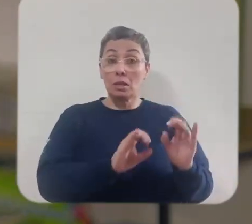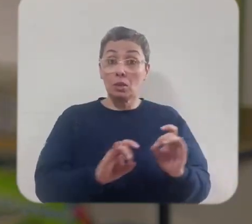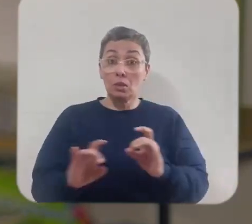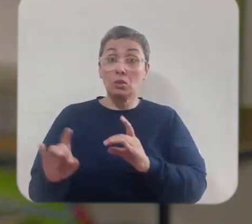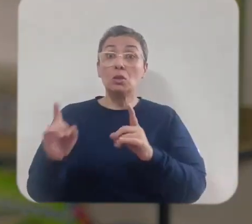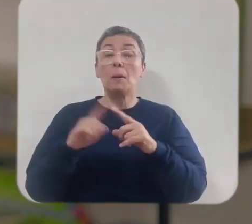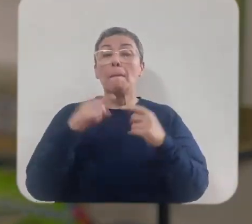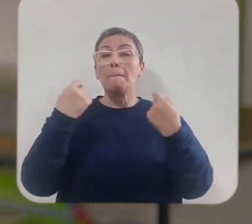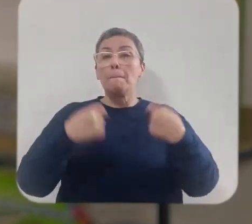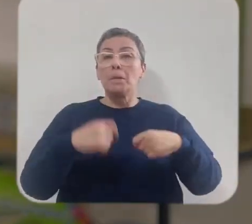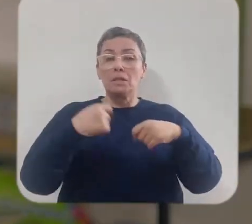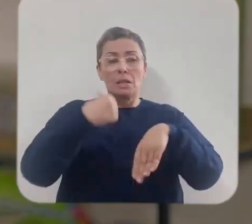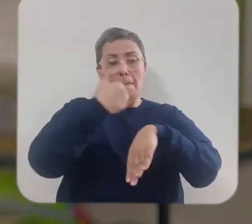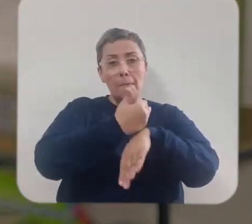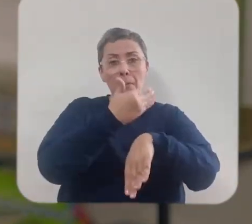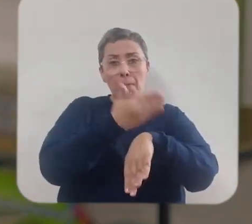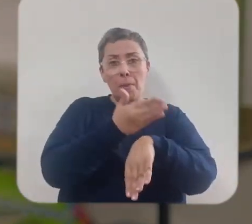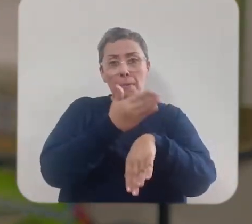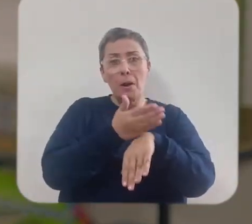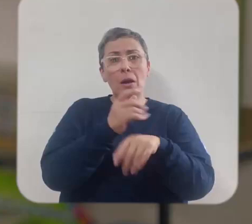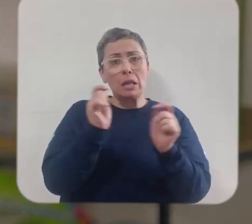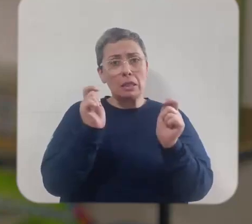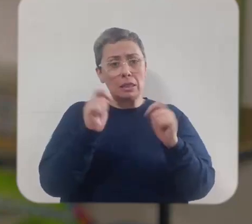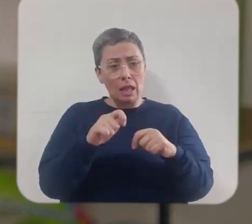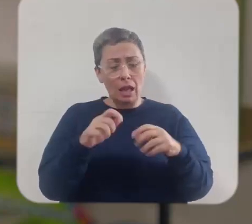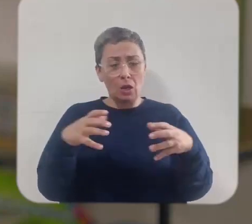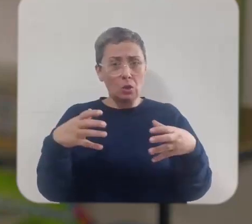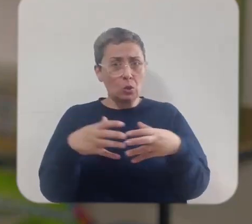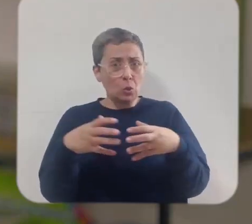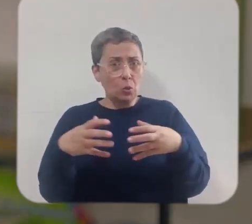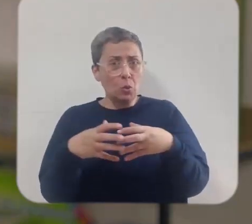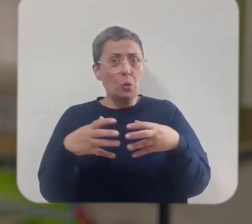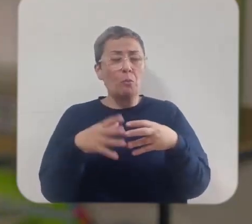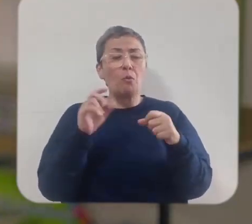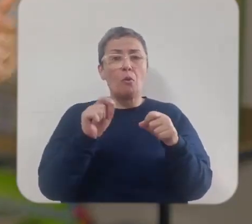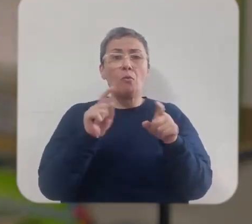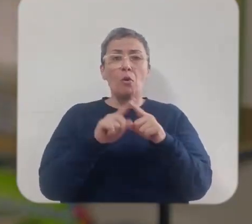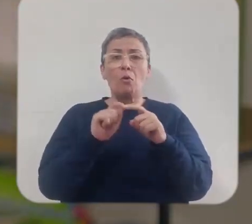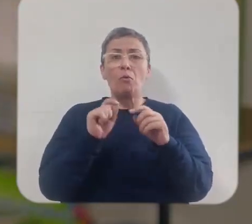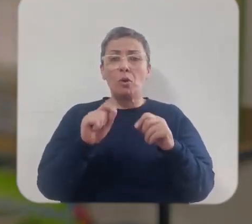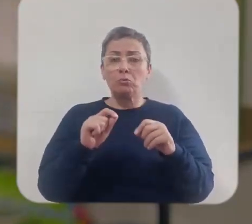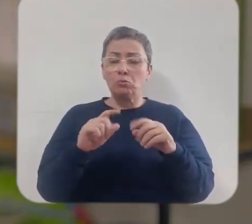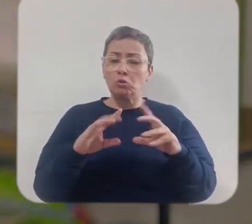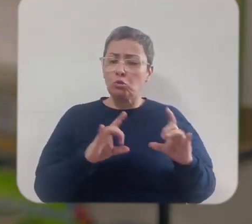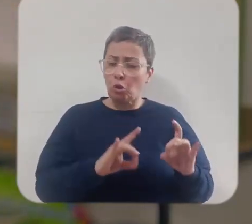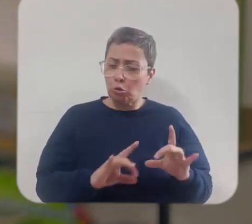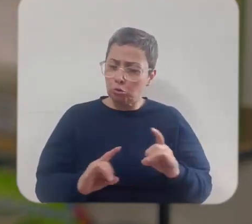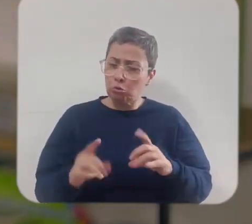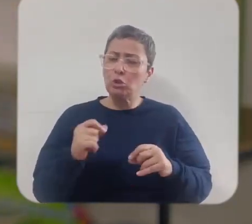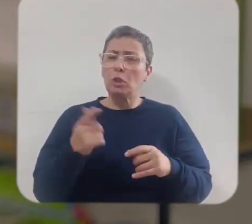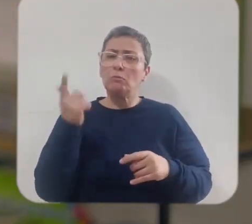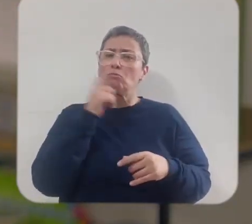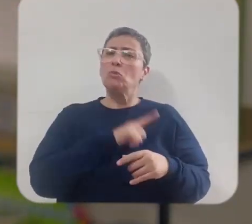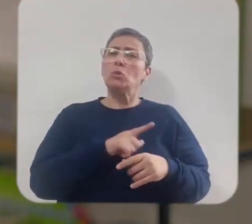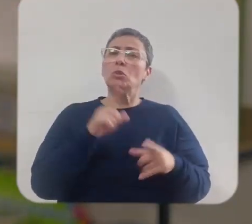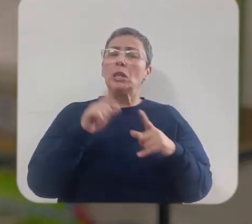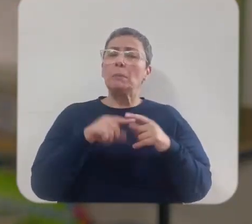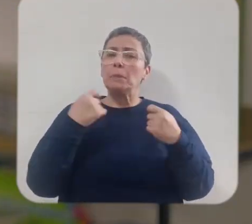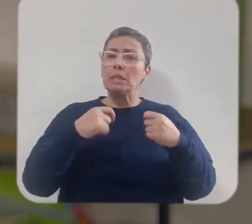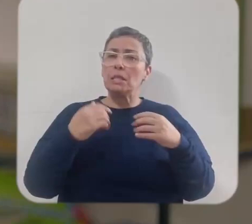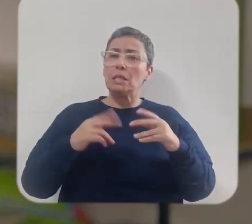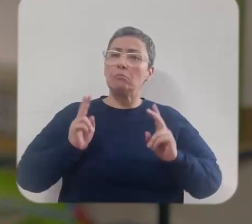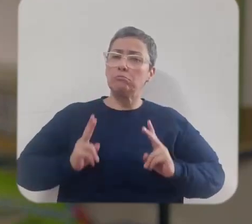rotina que ela deve ser realizável com a minha turma, eu vou bancar isso todos os dias, ela deve